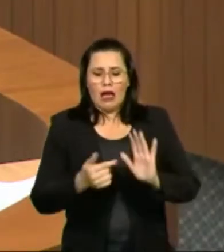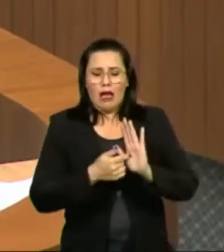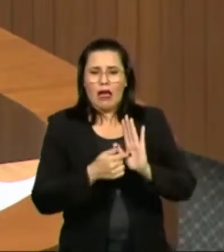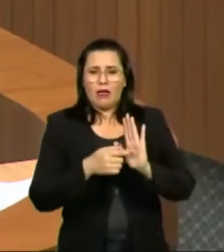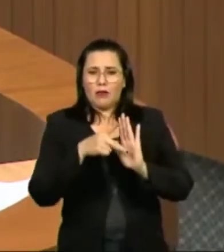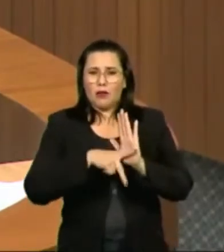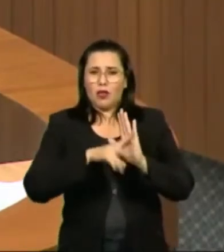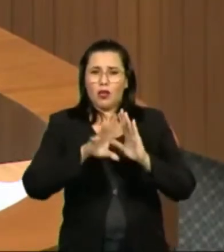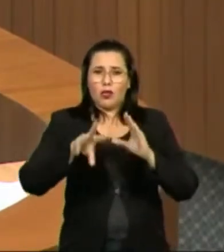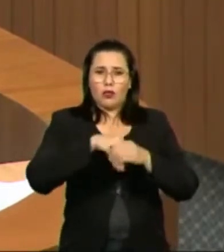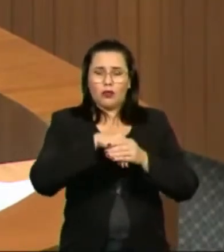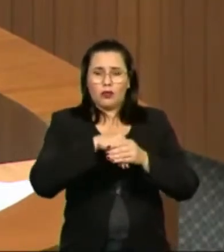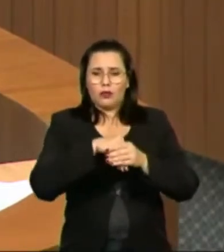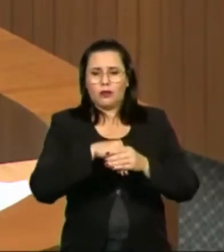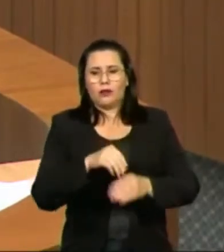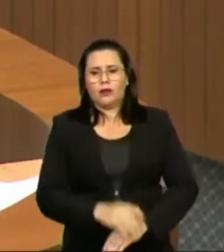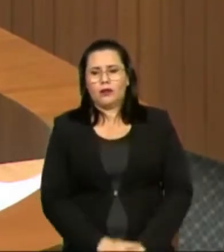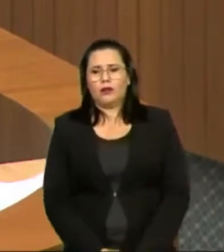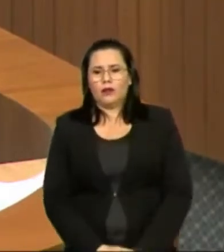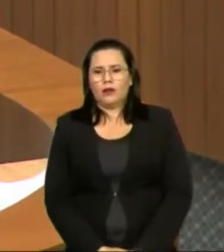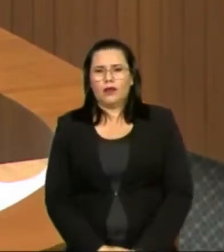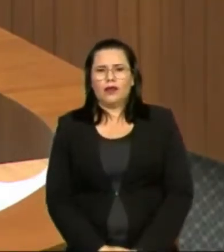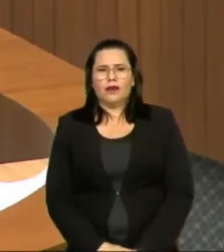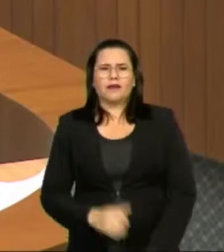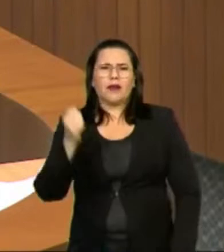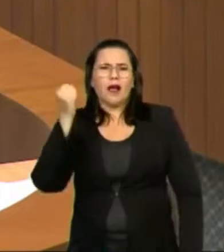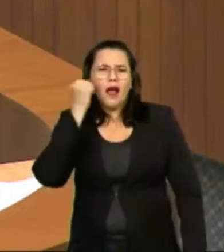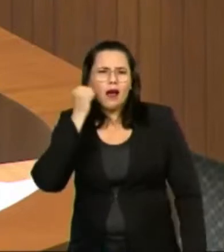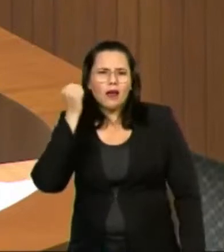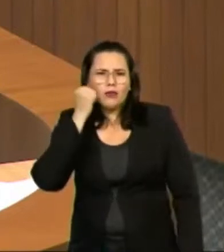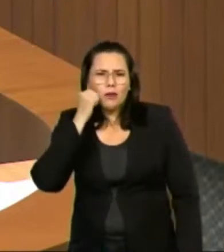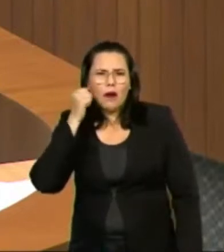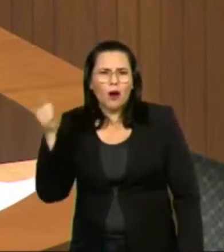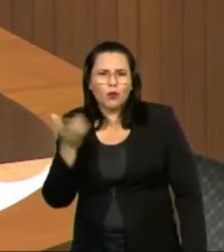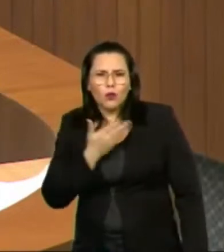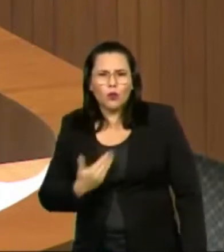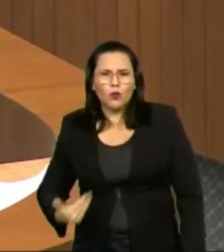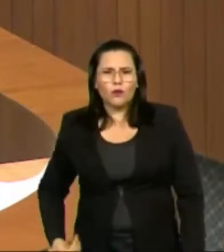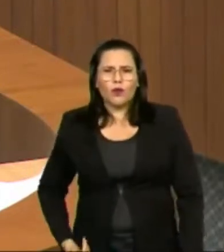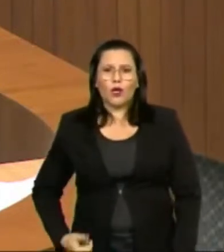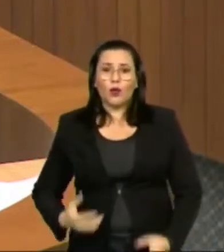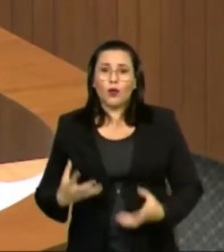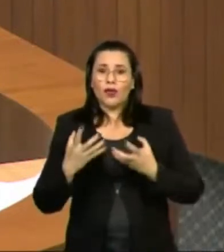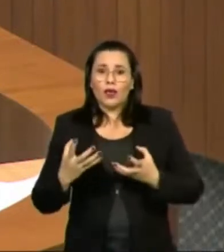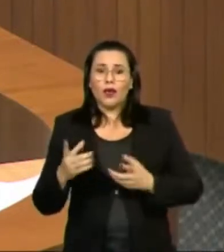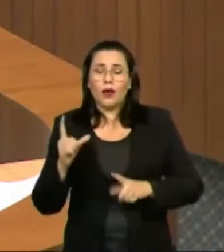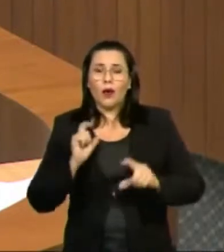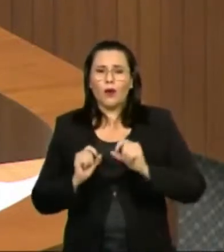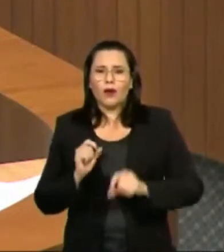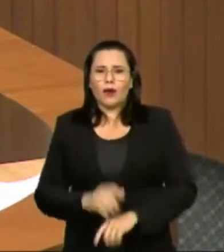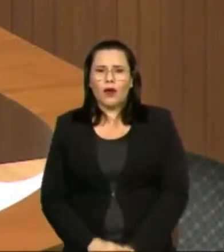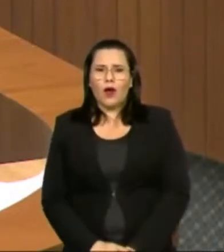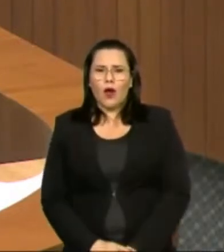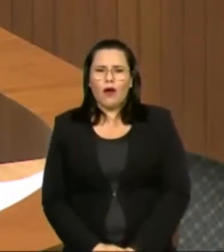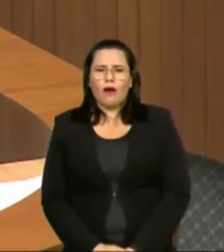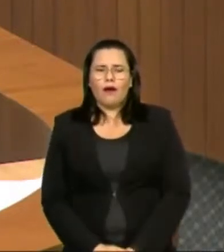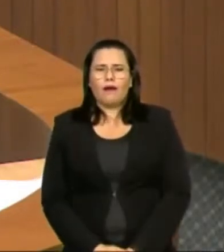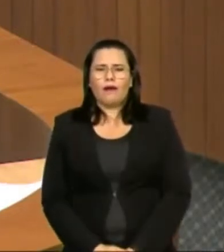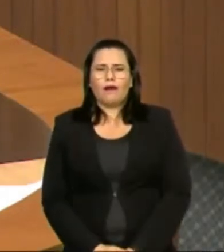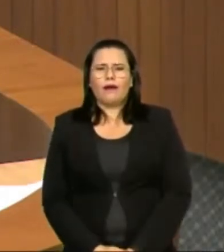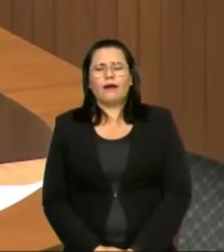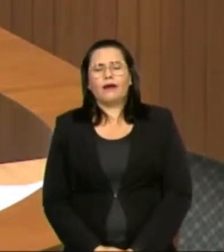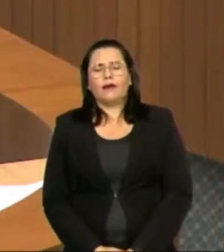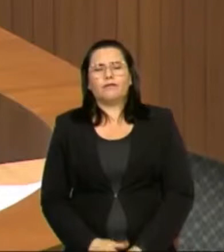uma tentativa descarada de cercear nossas liberdades